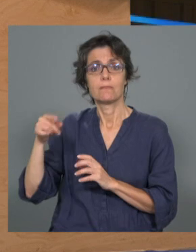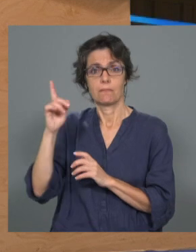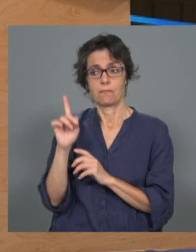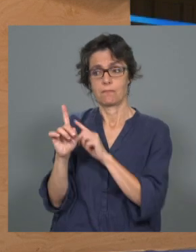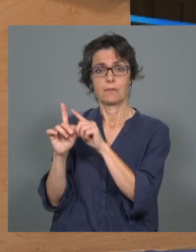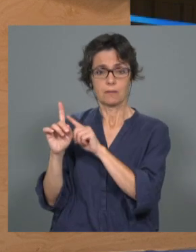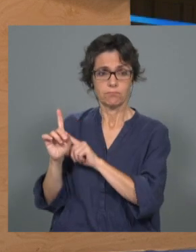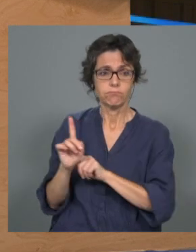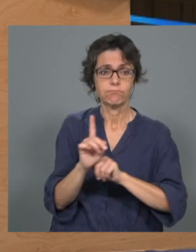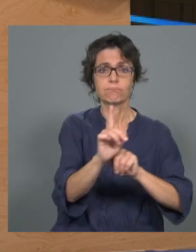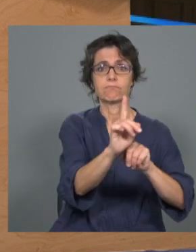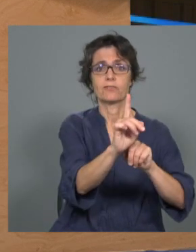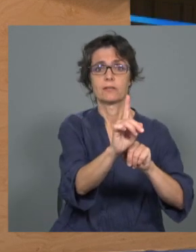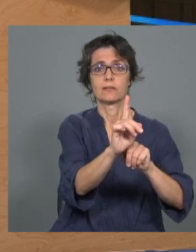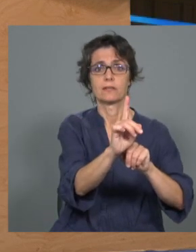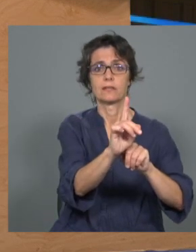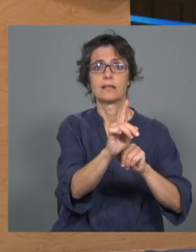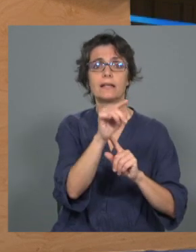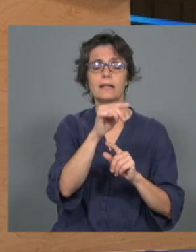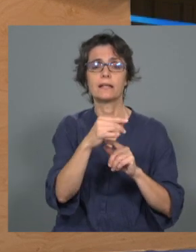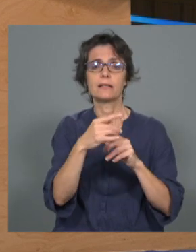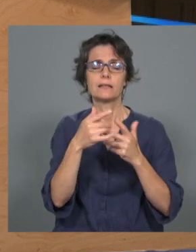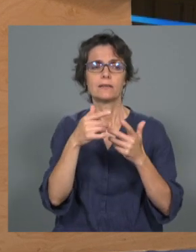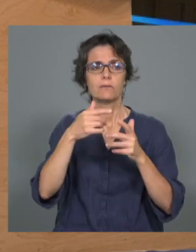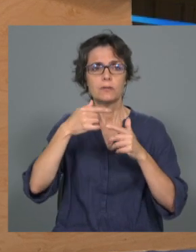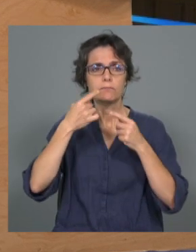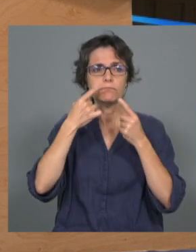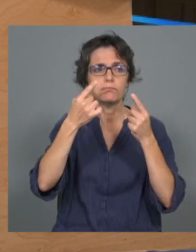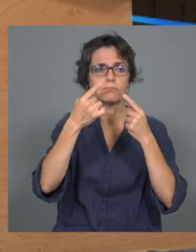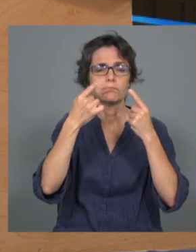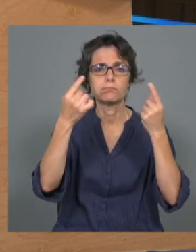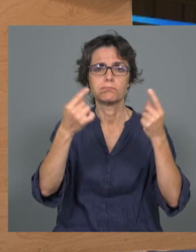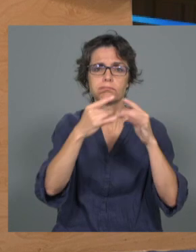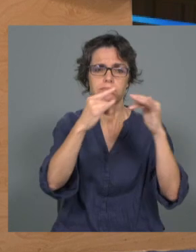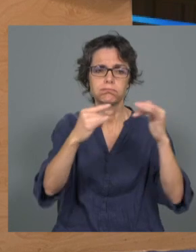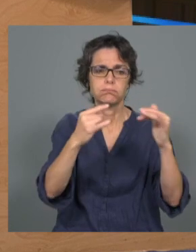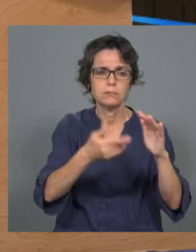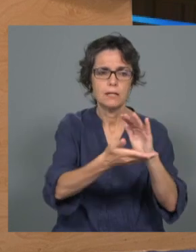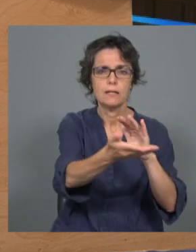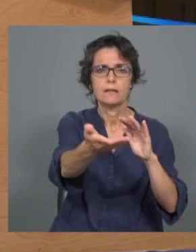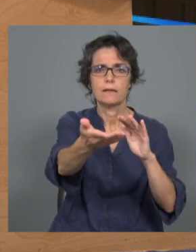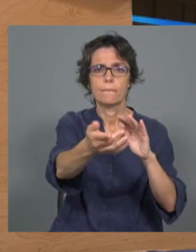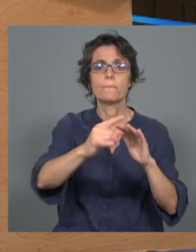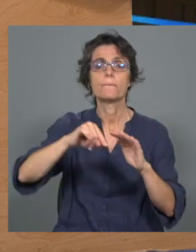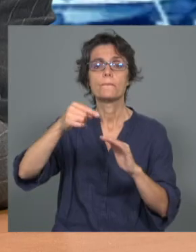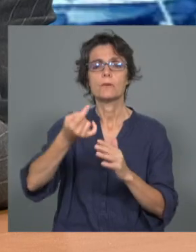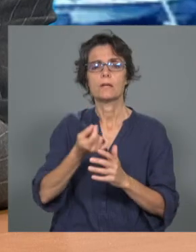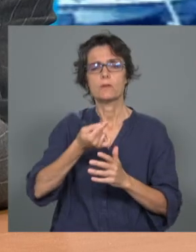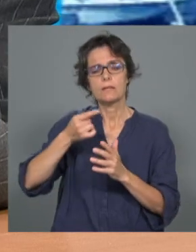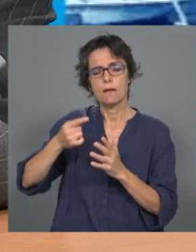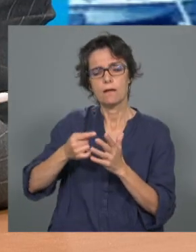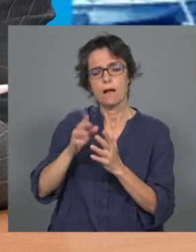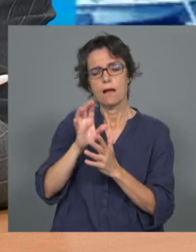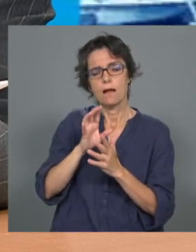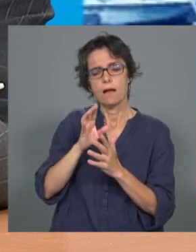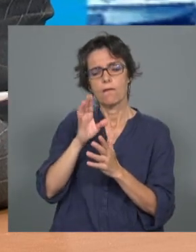foi por aí lançando, colocando a sua tenda. E, portanto, esta itinerância da fé é